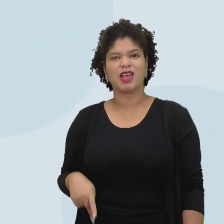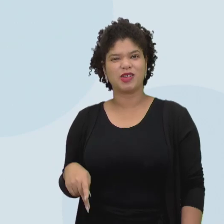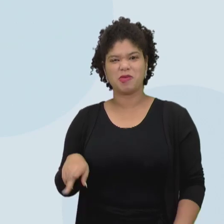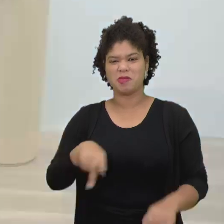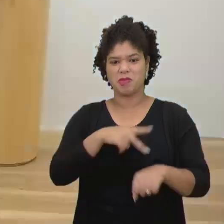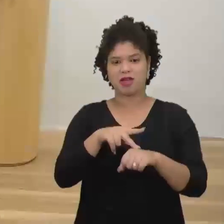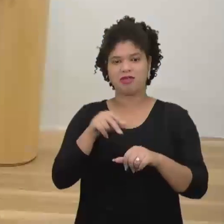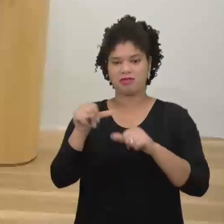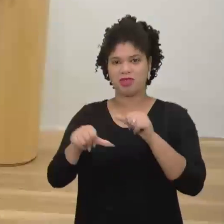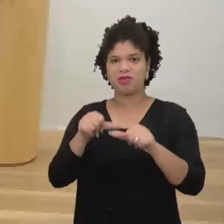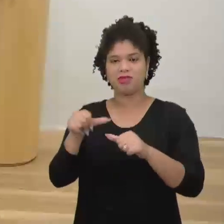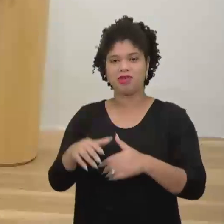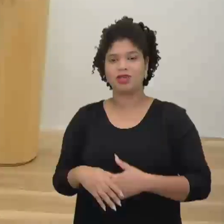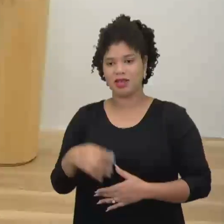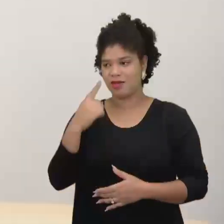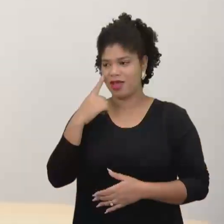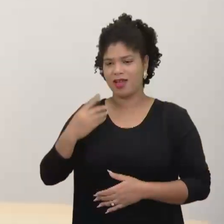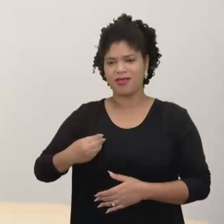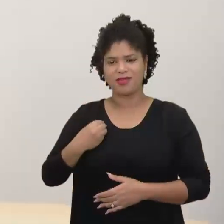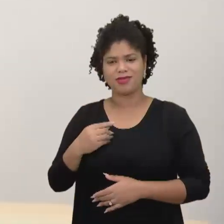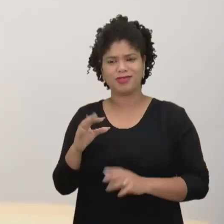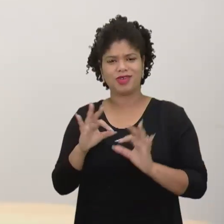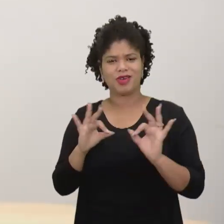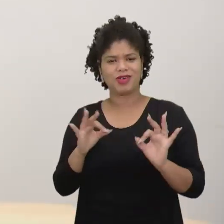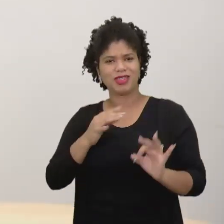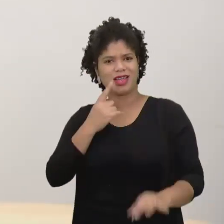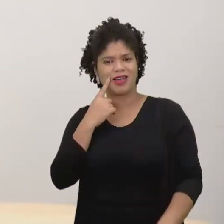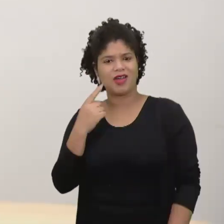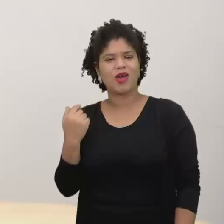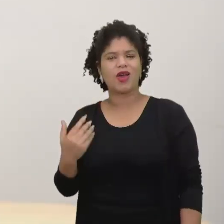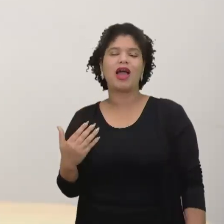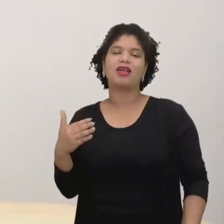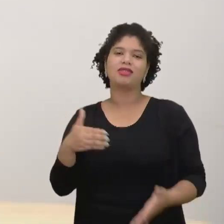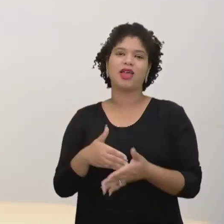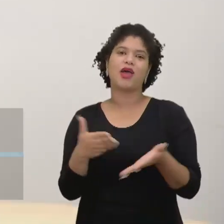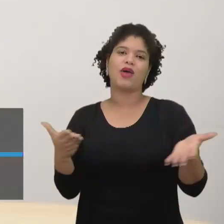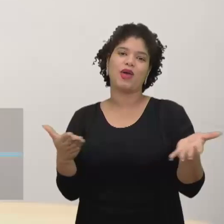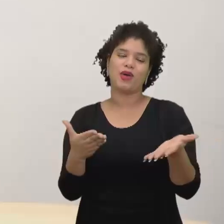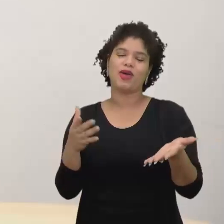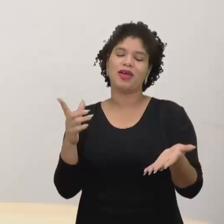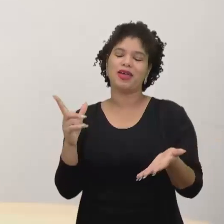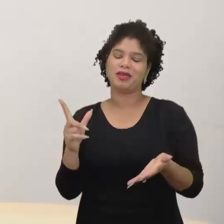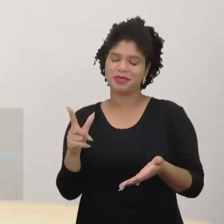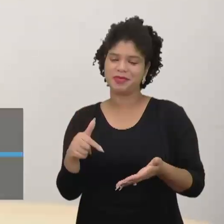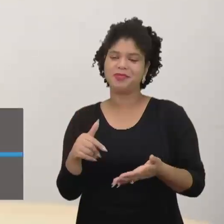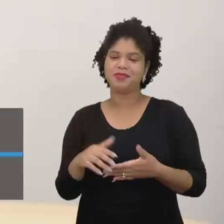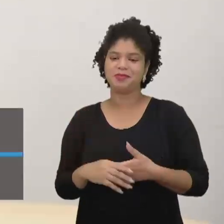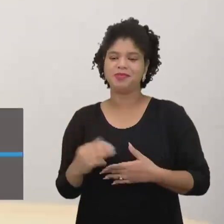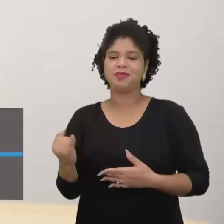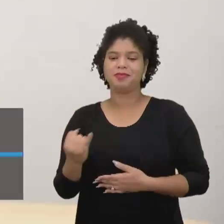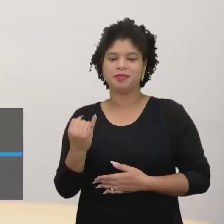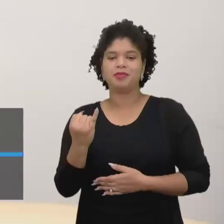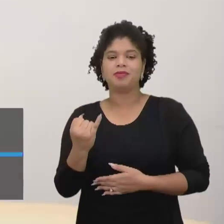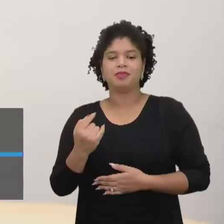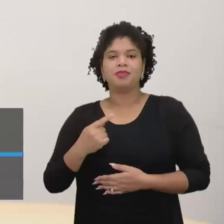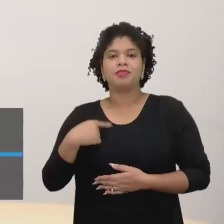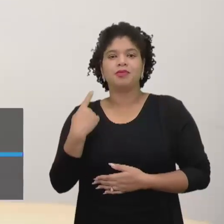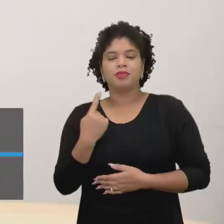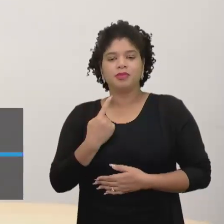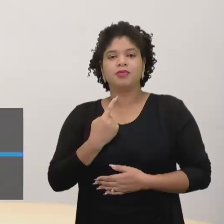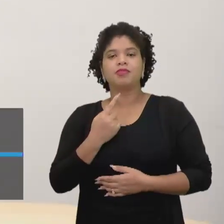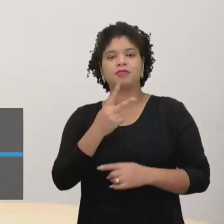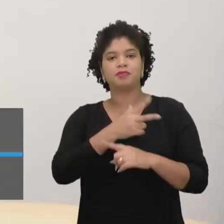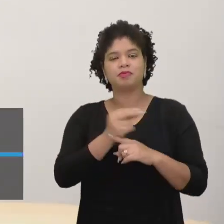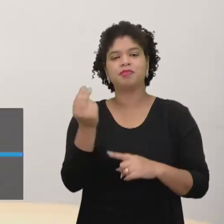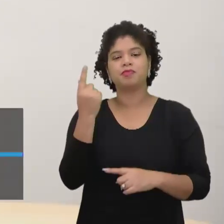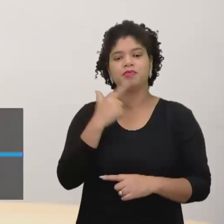não é isso, Anderson? Sim. Atravessou a história e chega até a gente com mais uma mensagem de que nós podemos vencer e construir